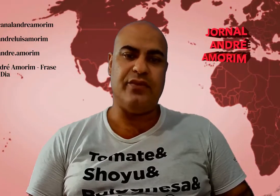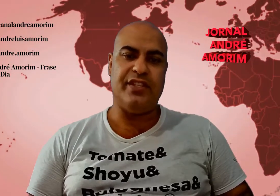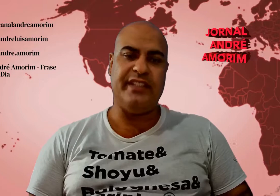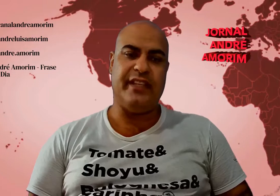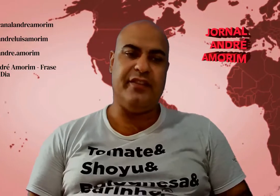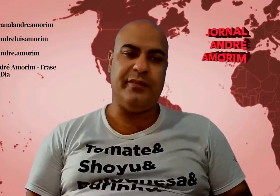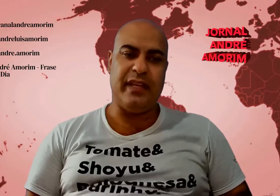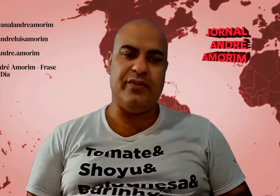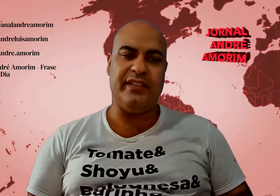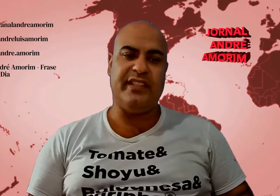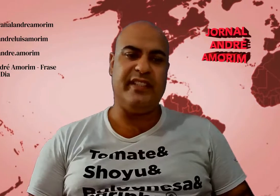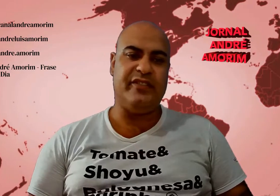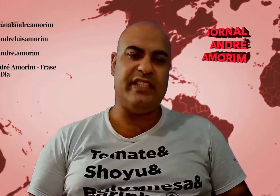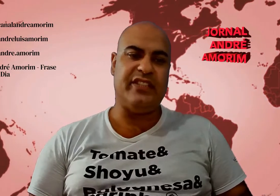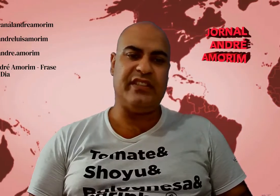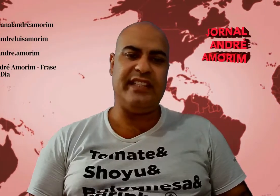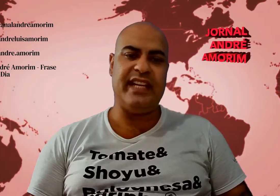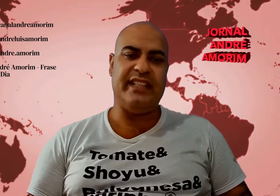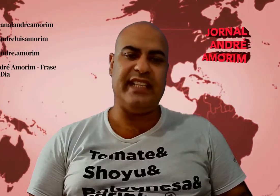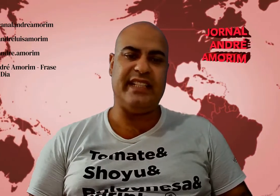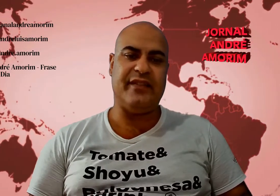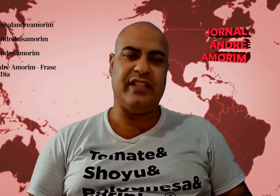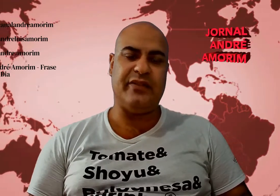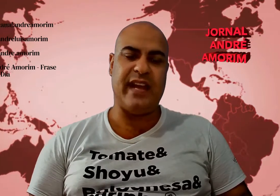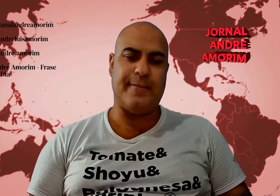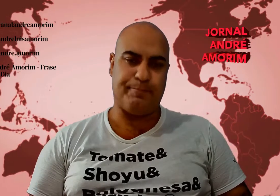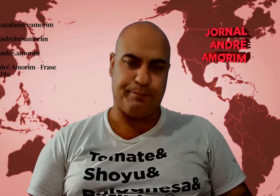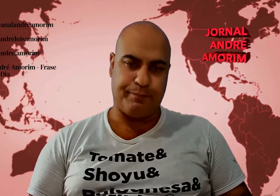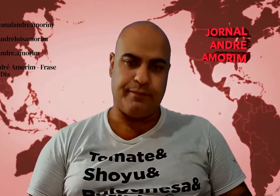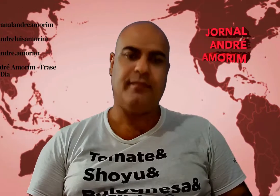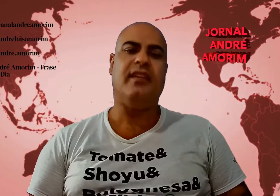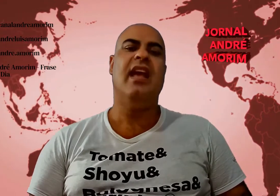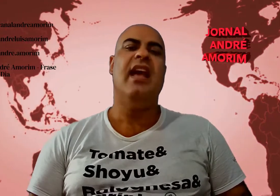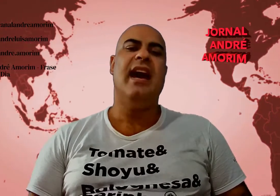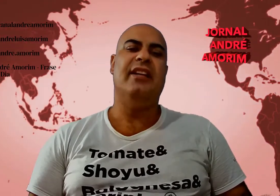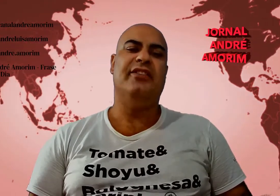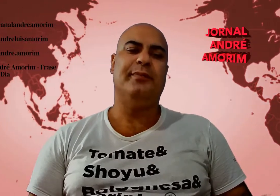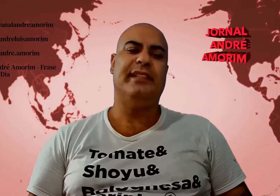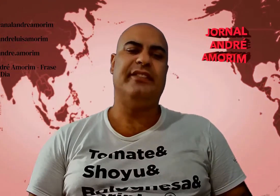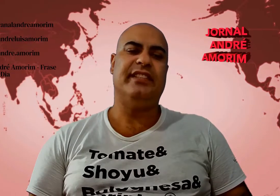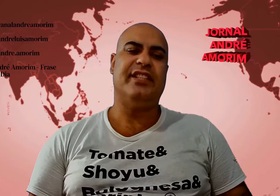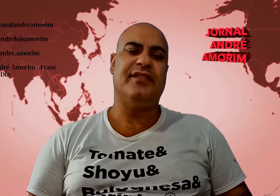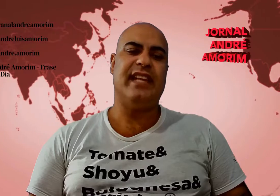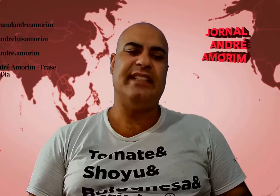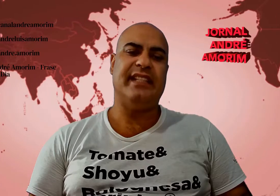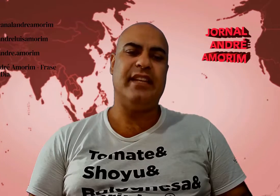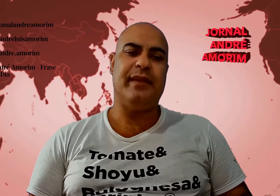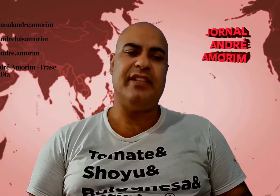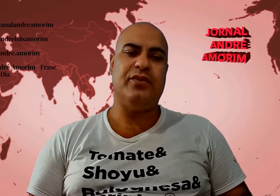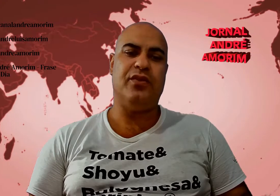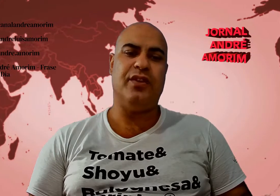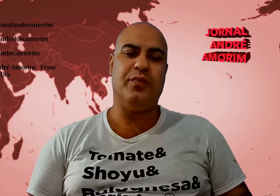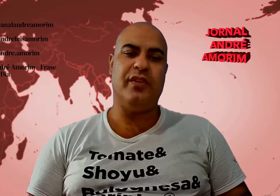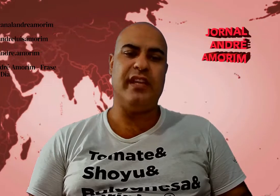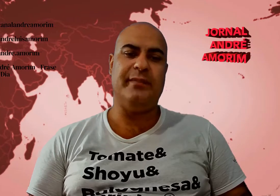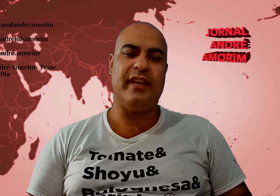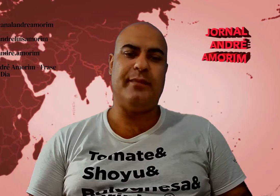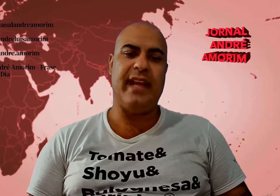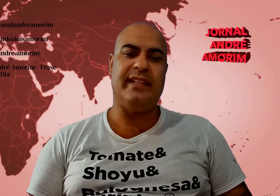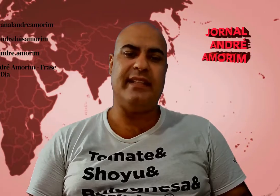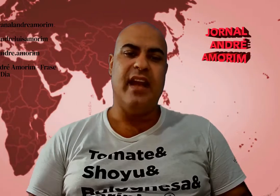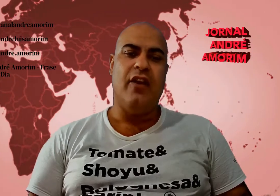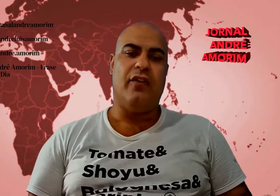forneceu tecnologia e serviços para todas as eleições nacionais realizadas na Venezuela. A suspensão das atividades naquele país ocorreu